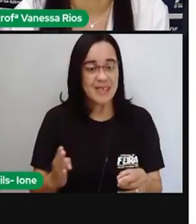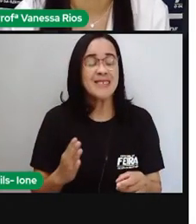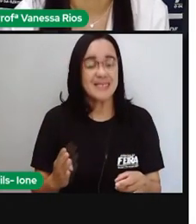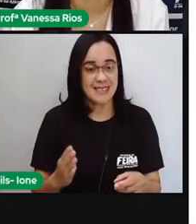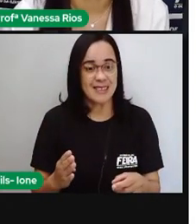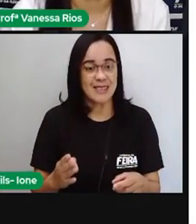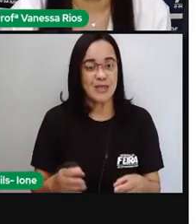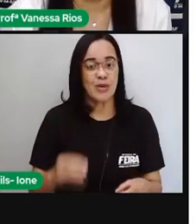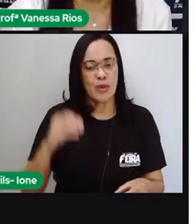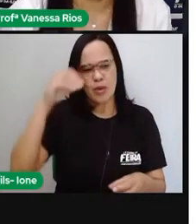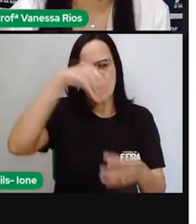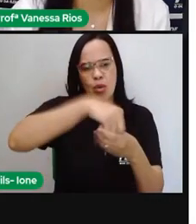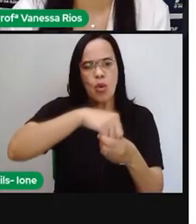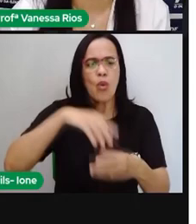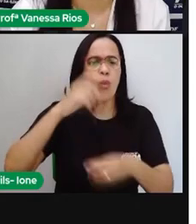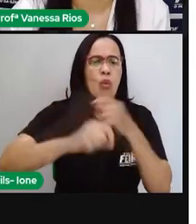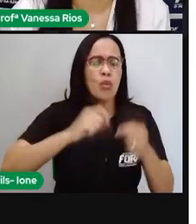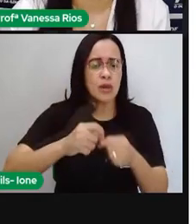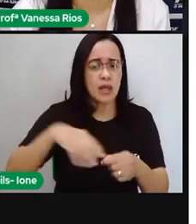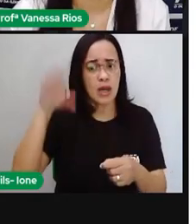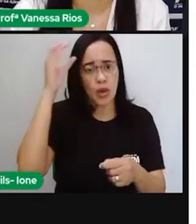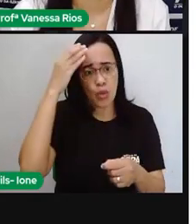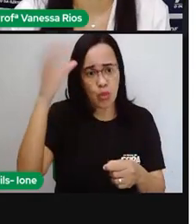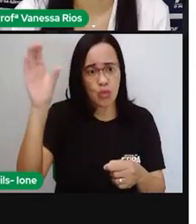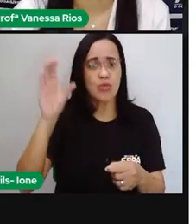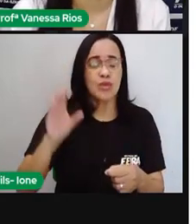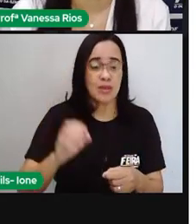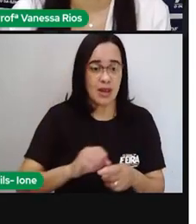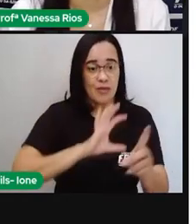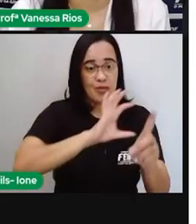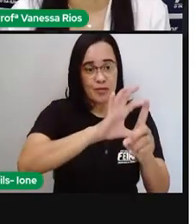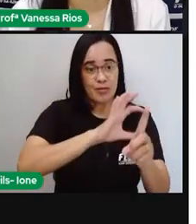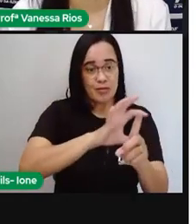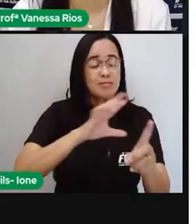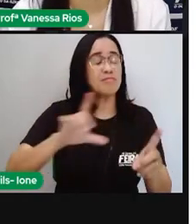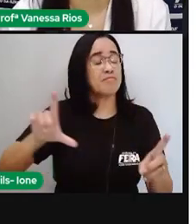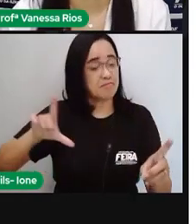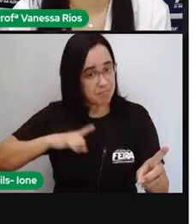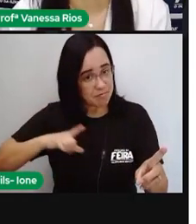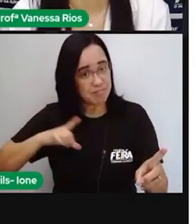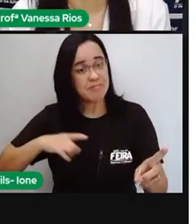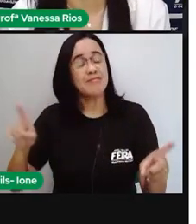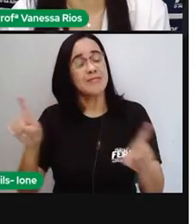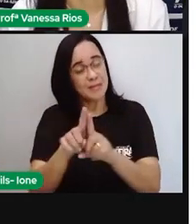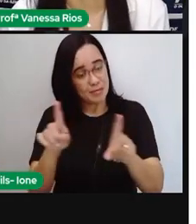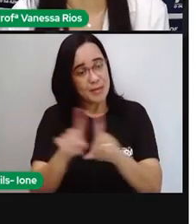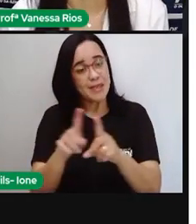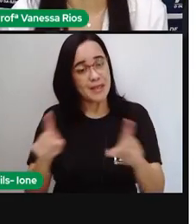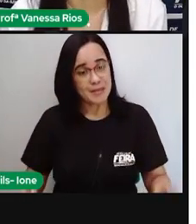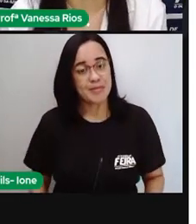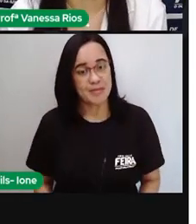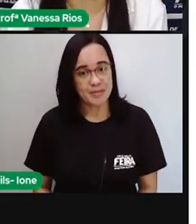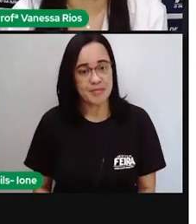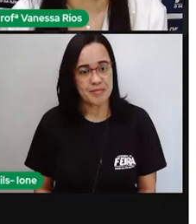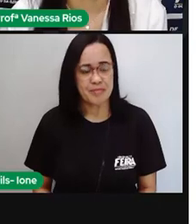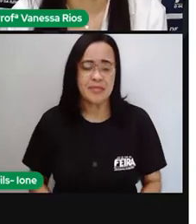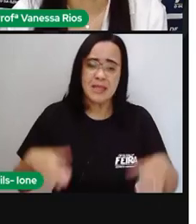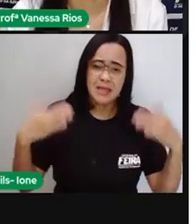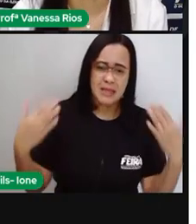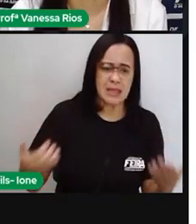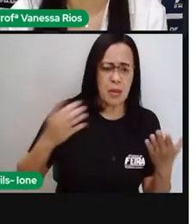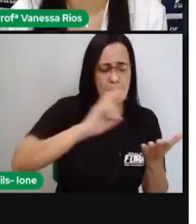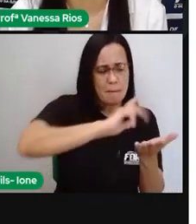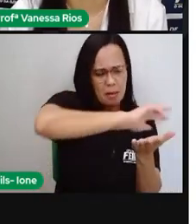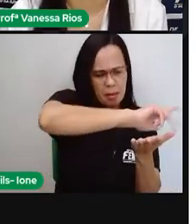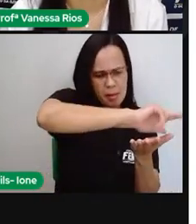a formação do nosso povo. E aí, o que é que vem junto com toda essa diversidade? É